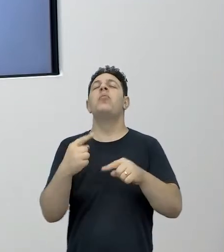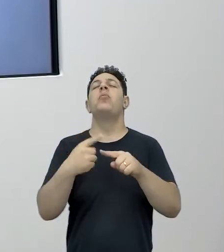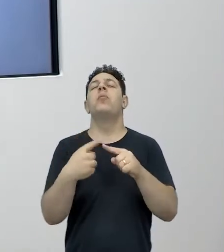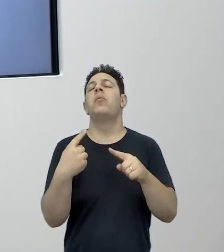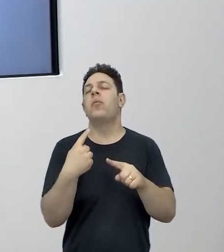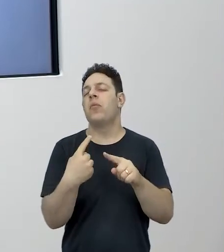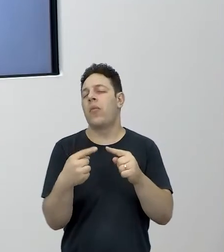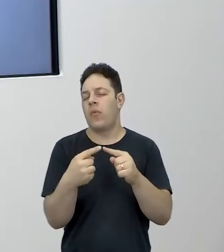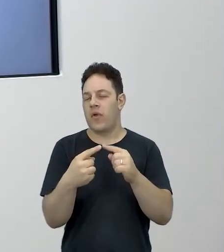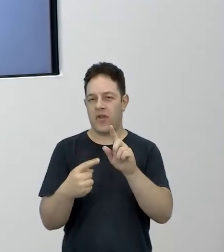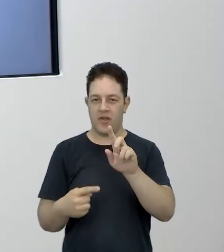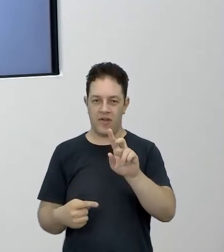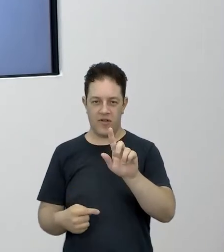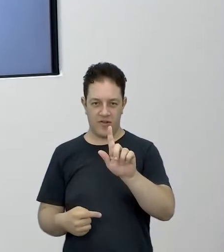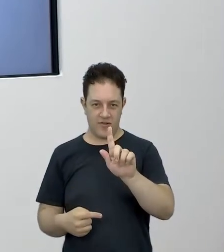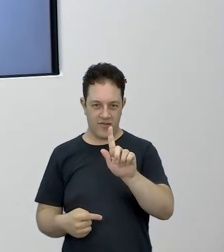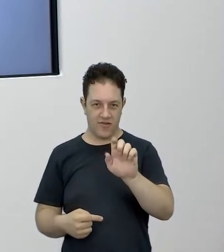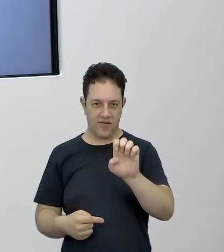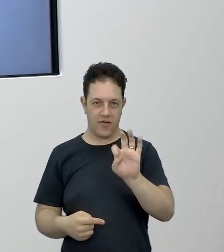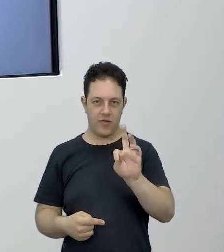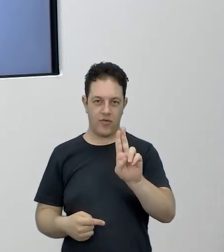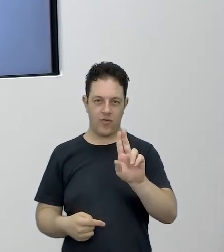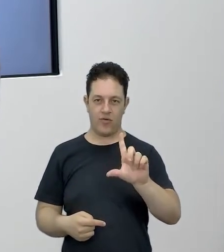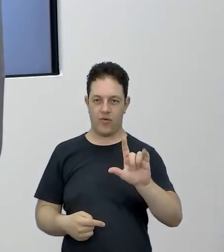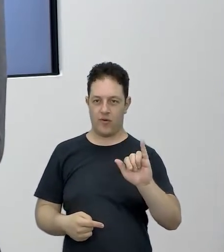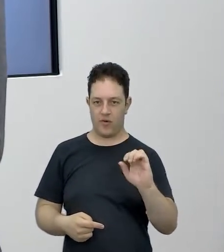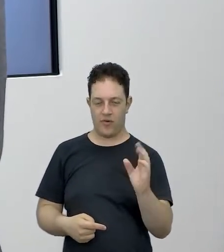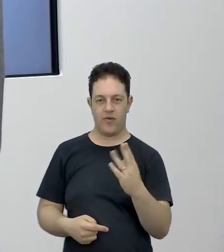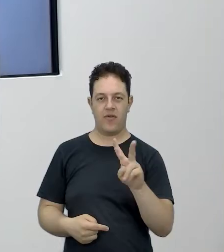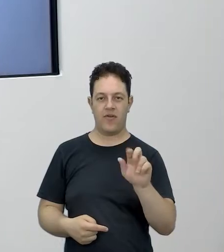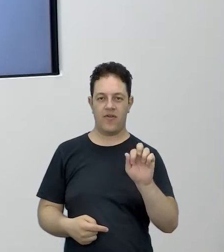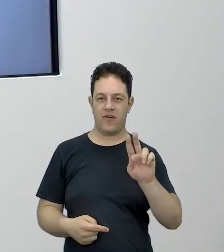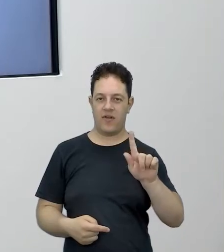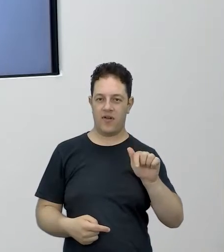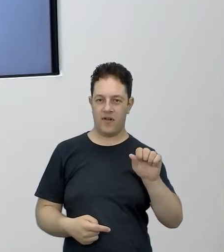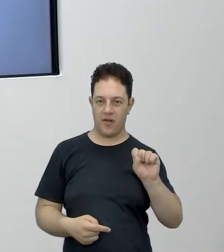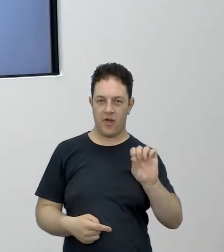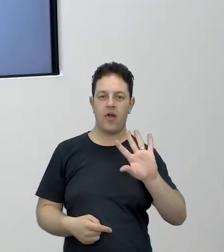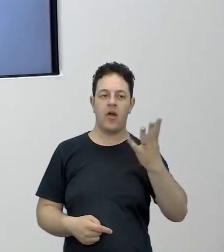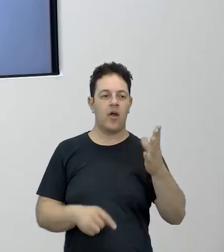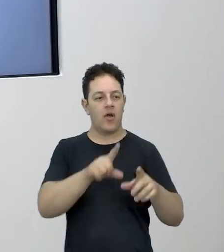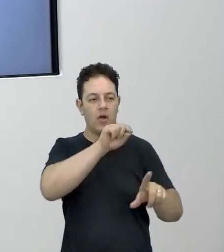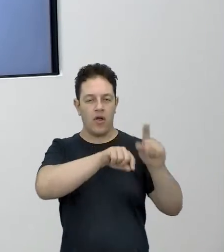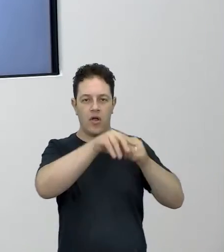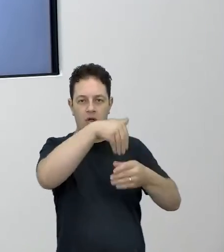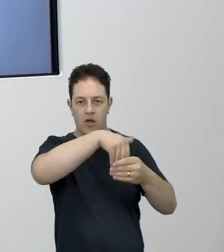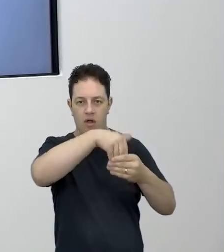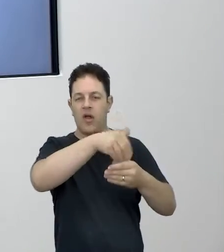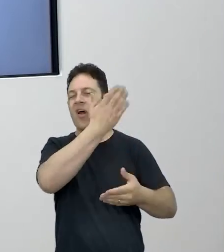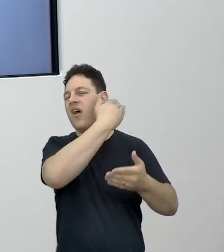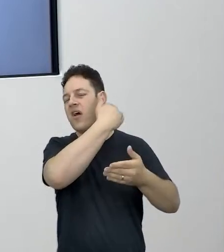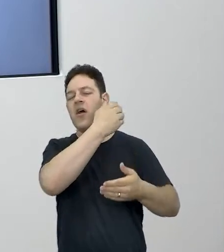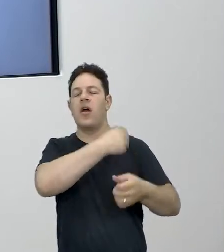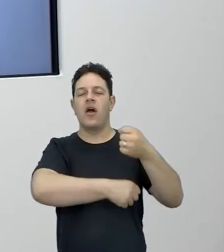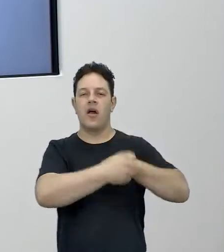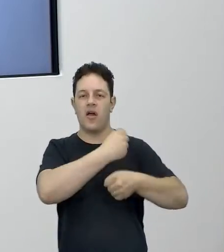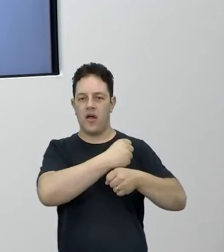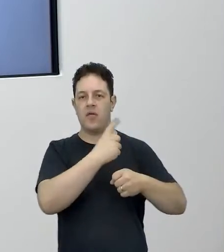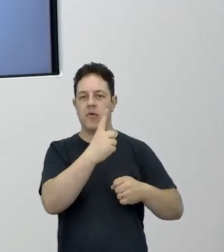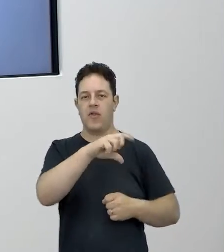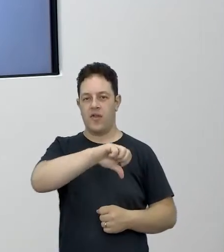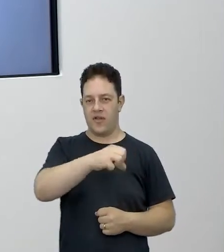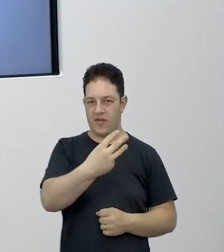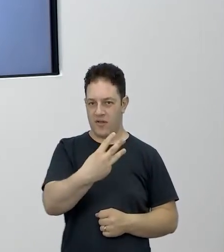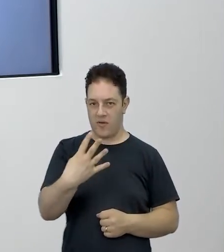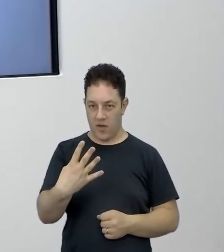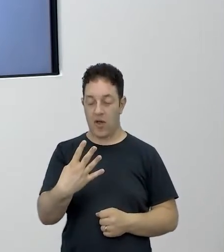Vargas, ele foi indiretamente eleito presidente da República na Constituição de 1934. E como o mandato